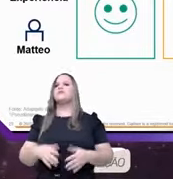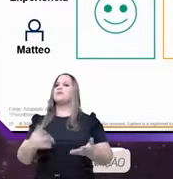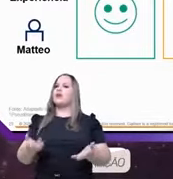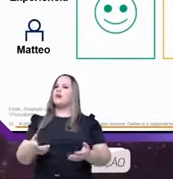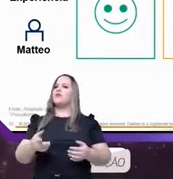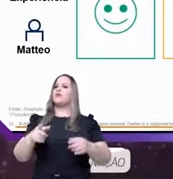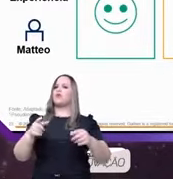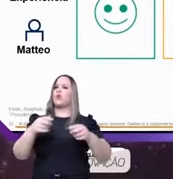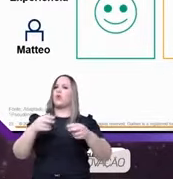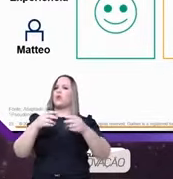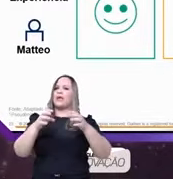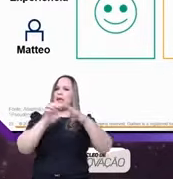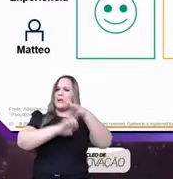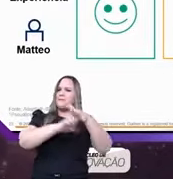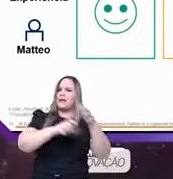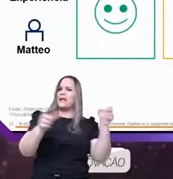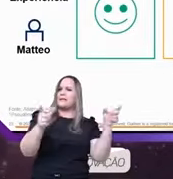risco.